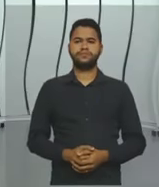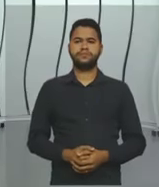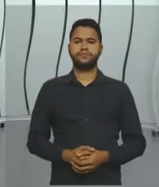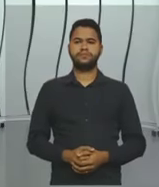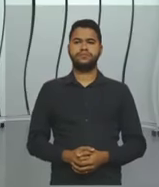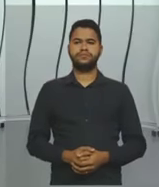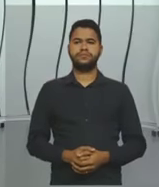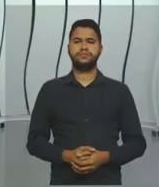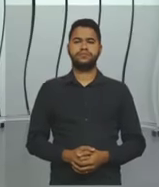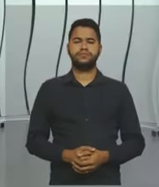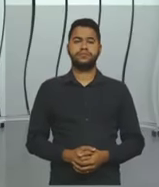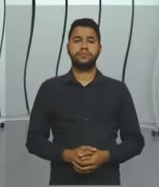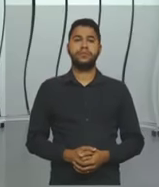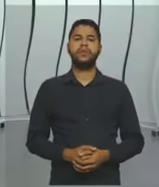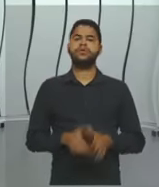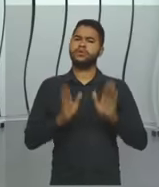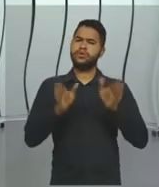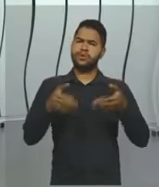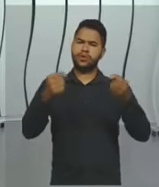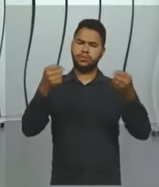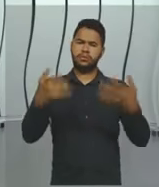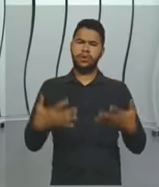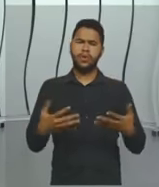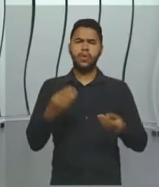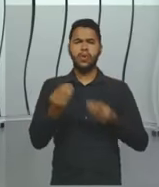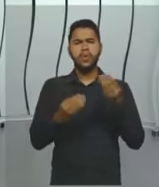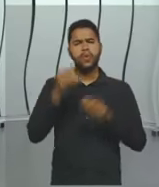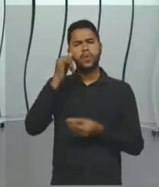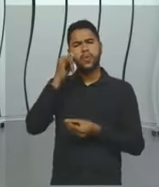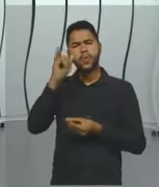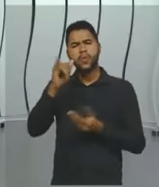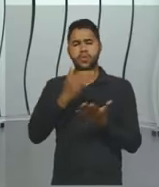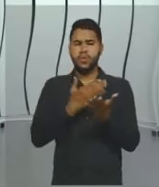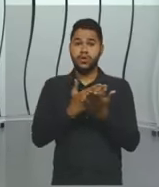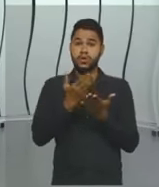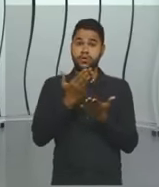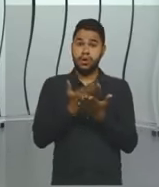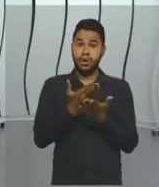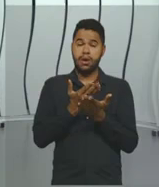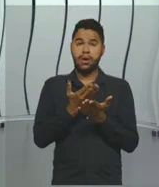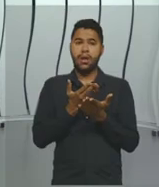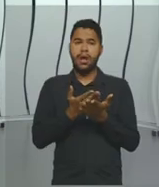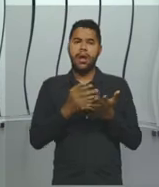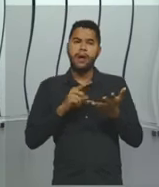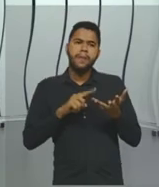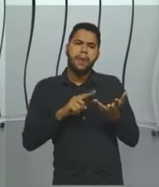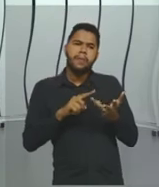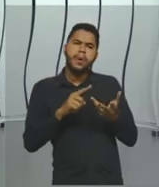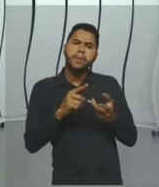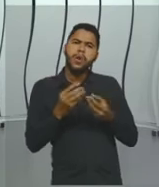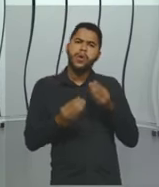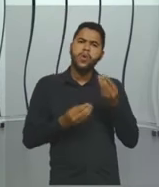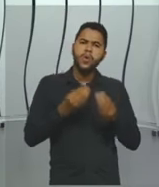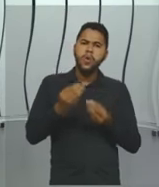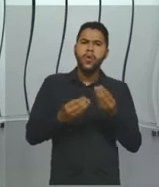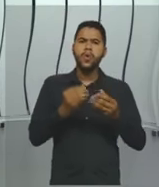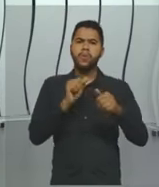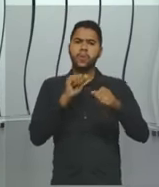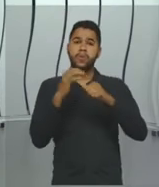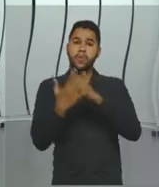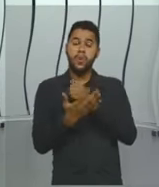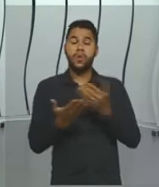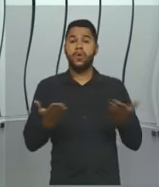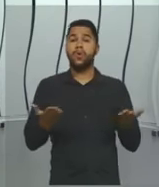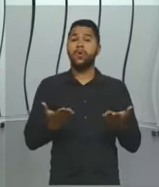Prevention measures. A gente já falou sobre as prevenções, geralmente no início da aula eu coloco como a gente prevenir em relação à pandemia.